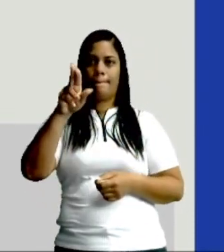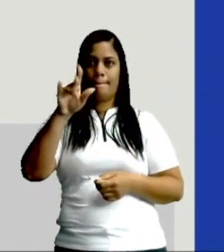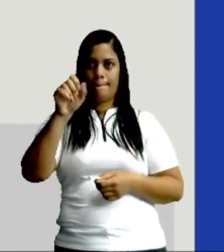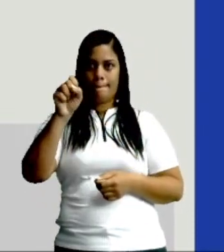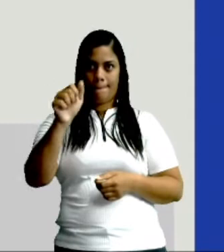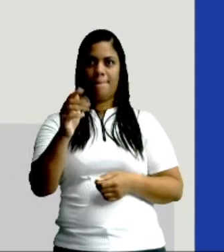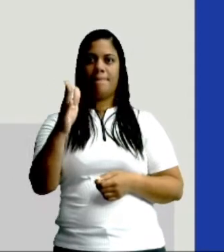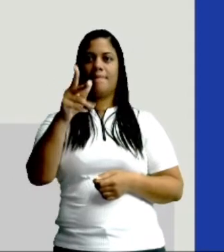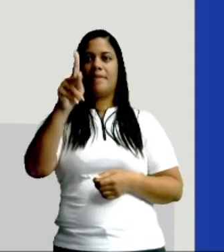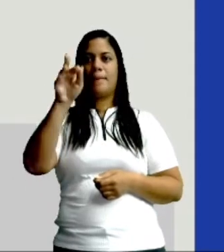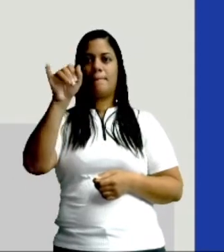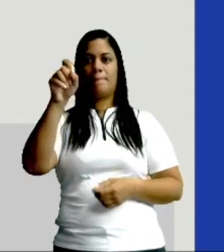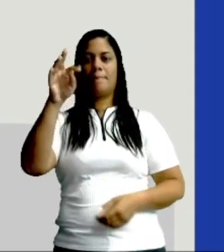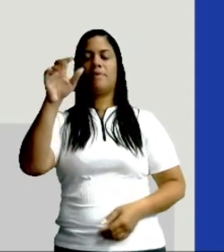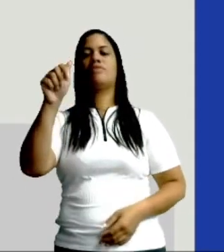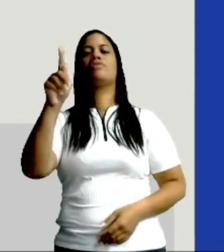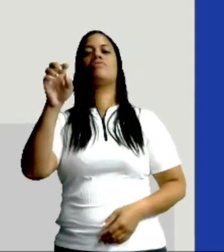pistaches.